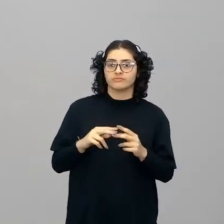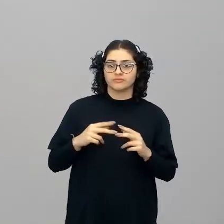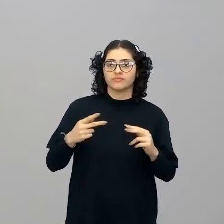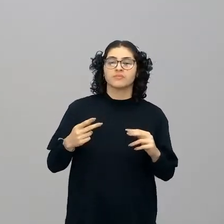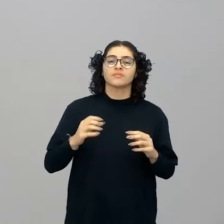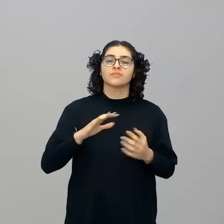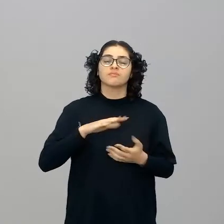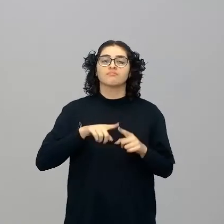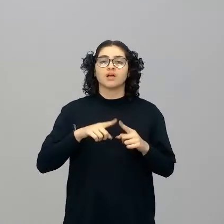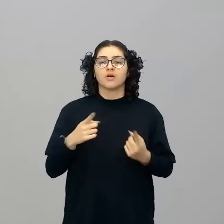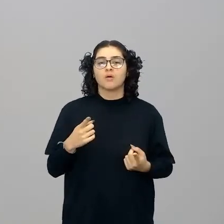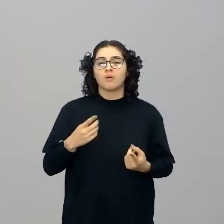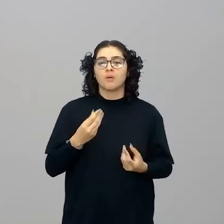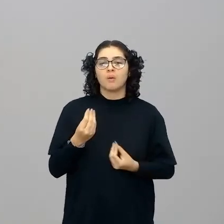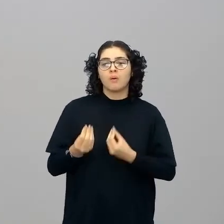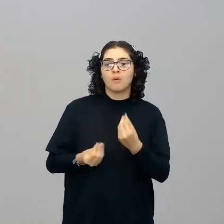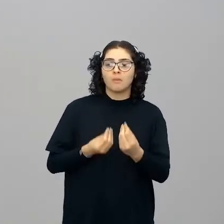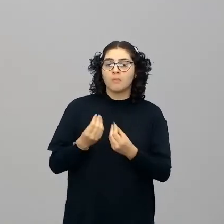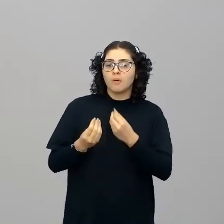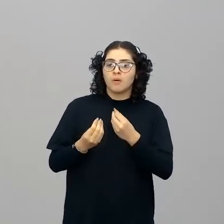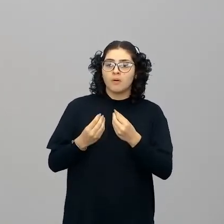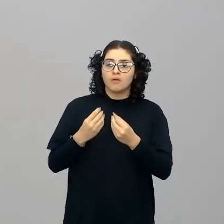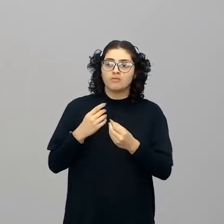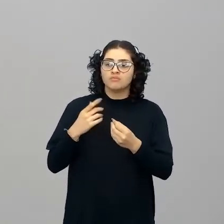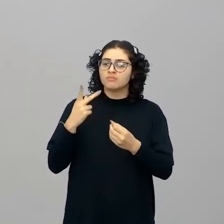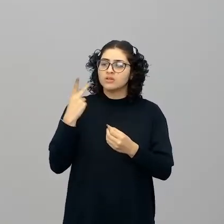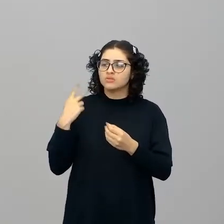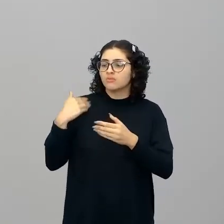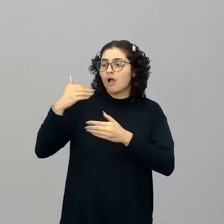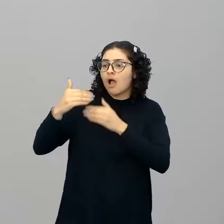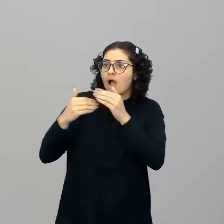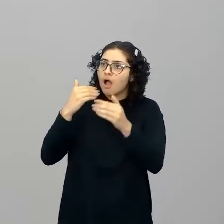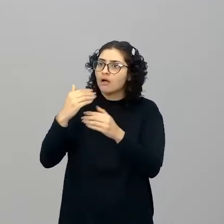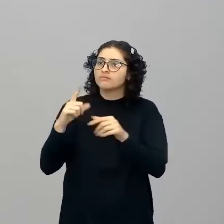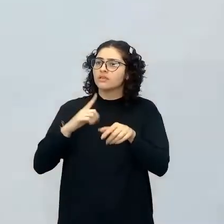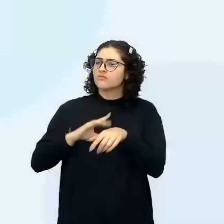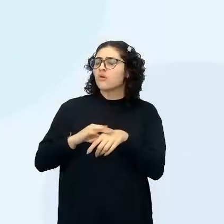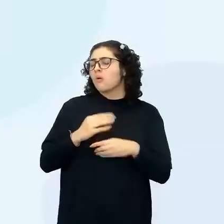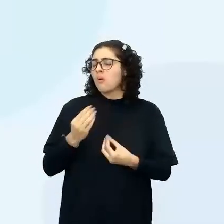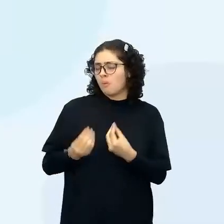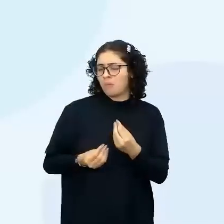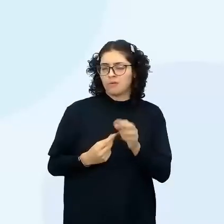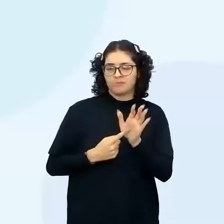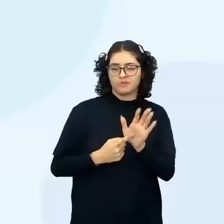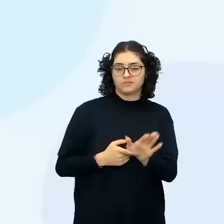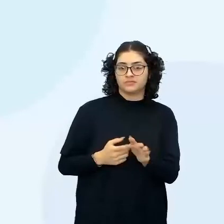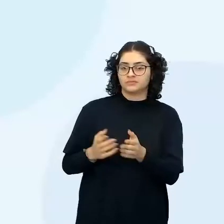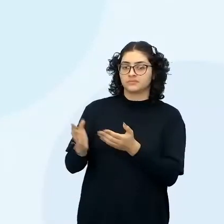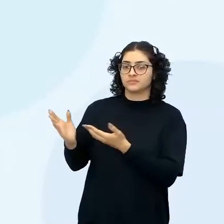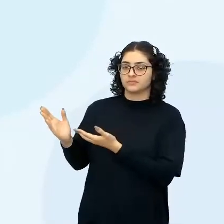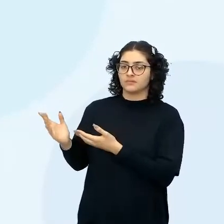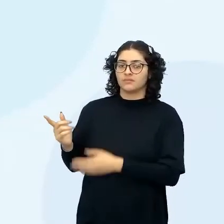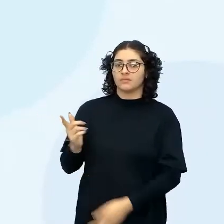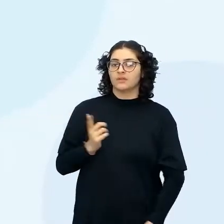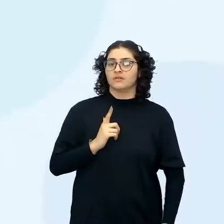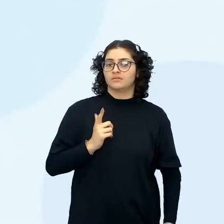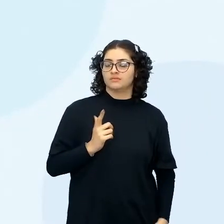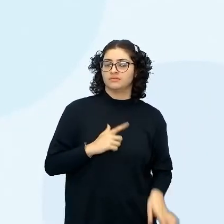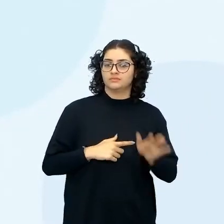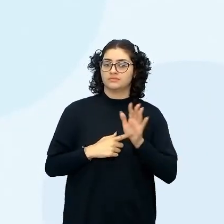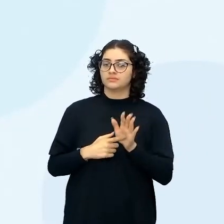como será que isso é passado, né, adiante? E aí, olha só, a gente vai ter como que